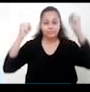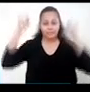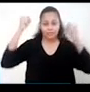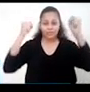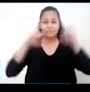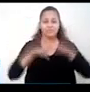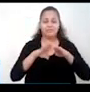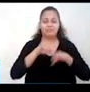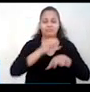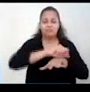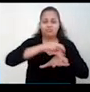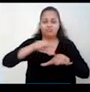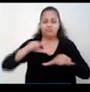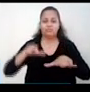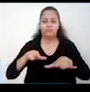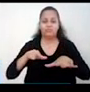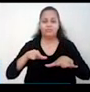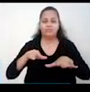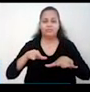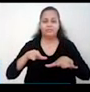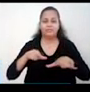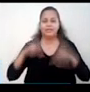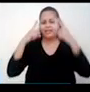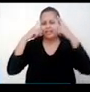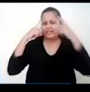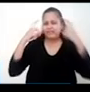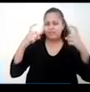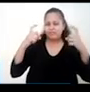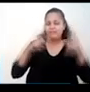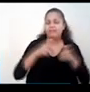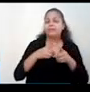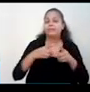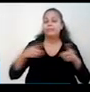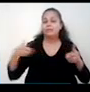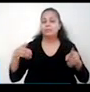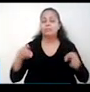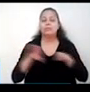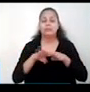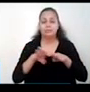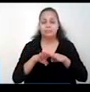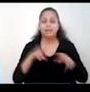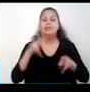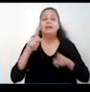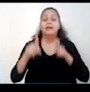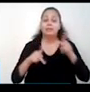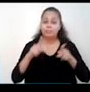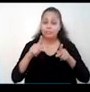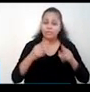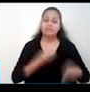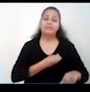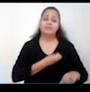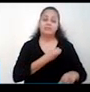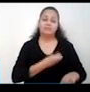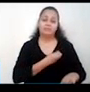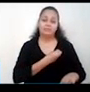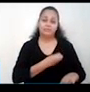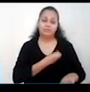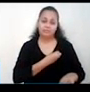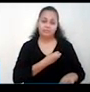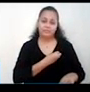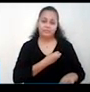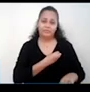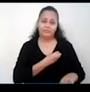E houve também aí o aumento da violência, uma vez que boa parte da população vive de